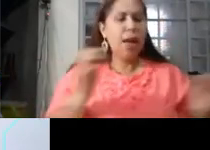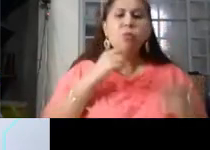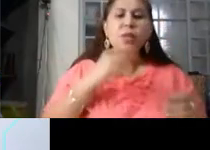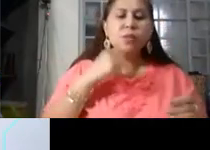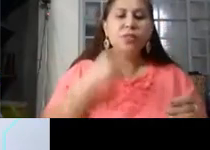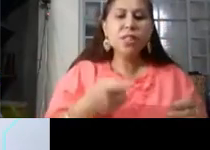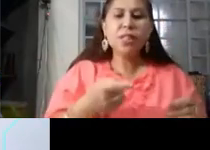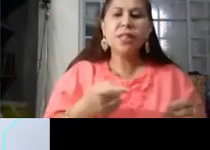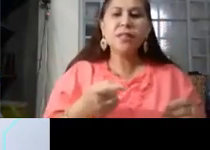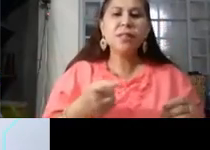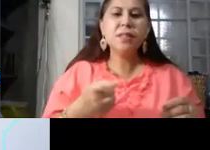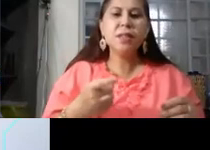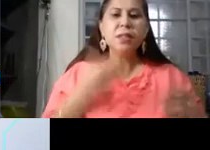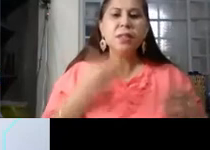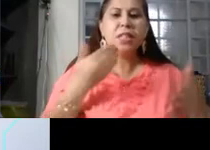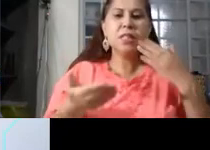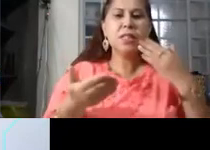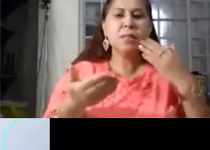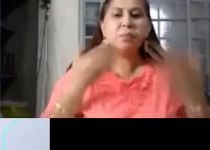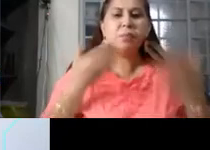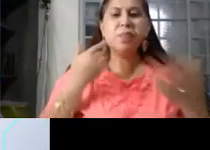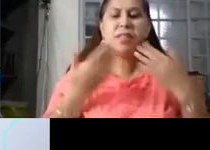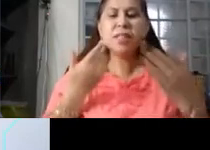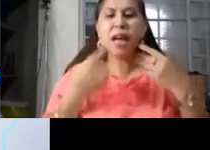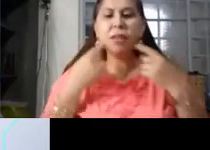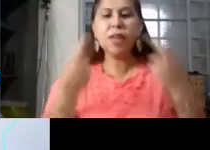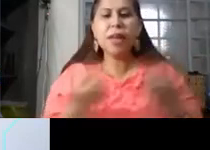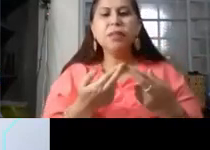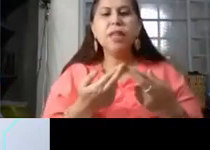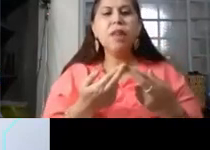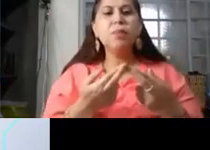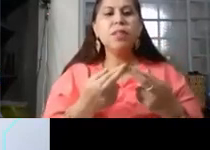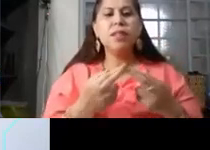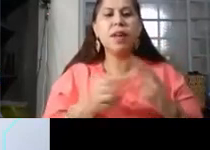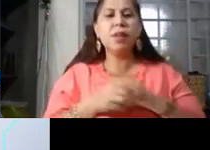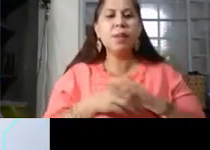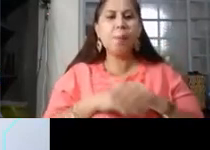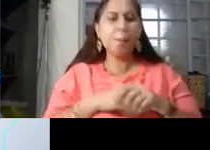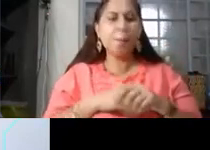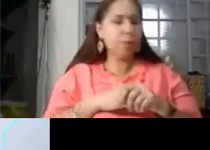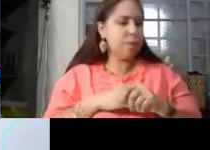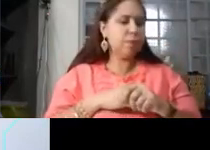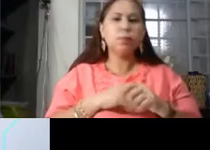Alguma dúvida, gente, nesse diálogo da reunião, pra gente tirar agora?